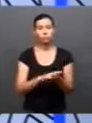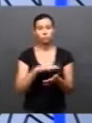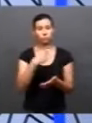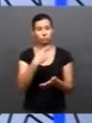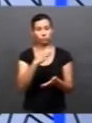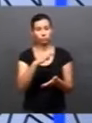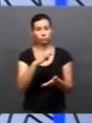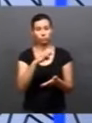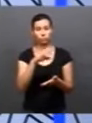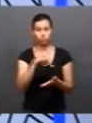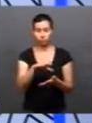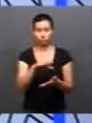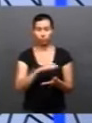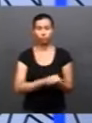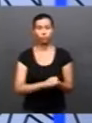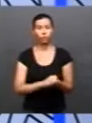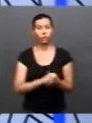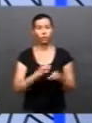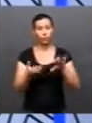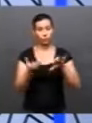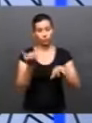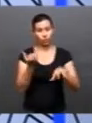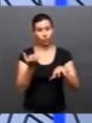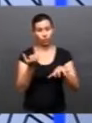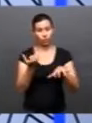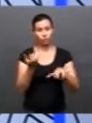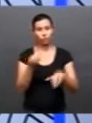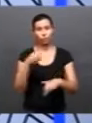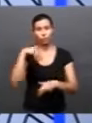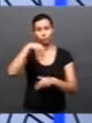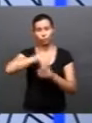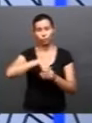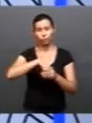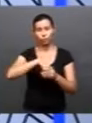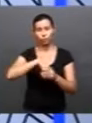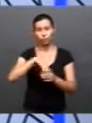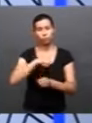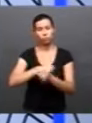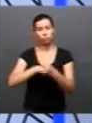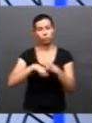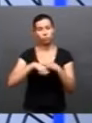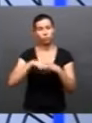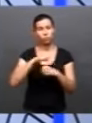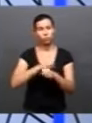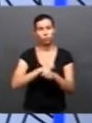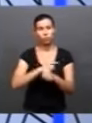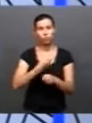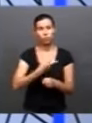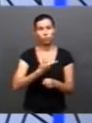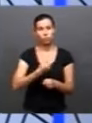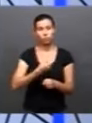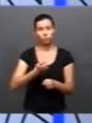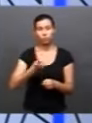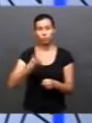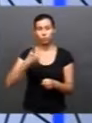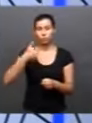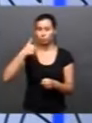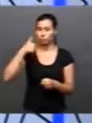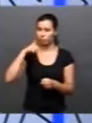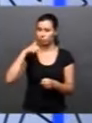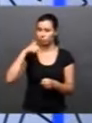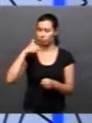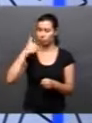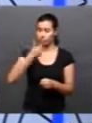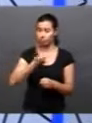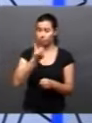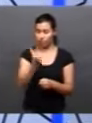a gente votou, o Congresso Nacional fez aquela votação, né, no final do governo, da Dilma, e nós tivemos um impacto aí grande, o